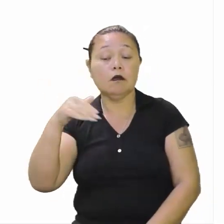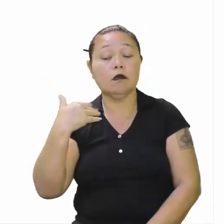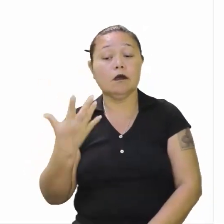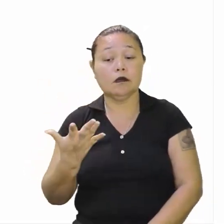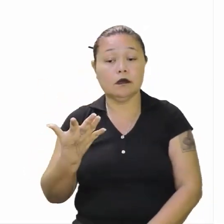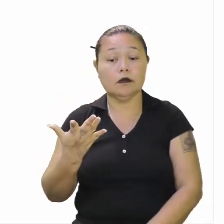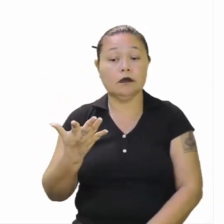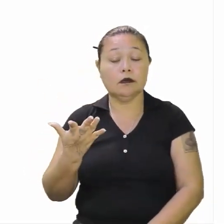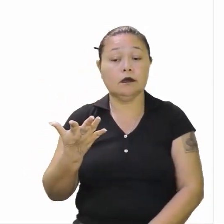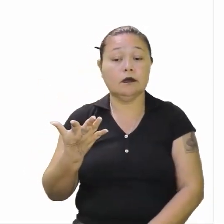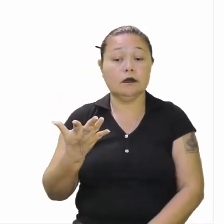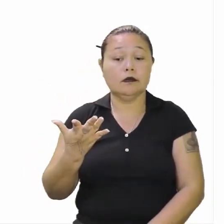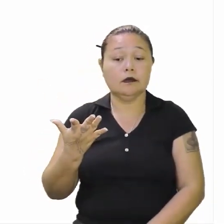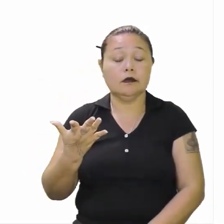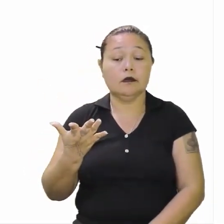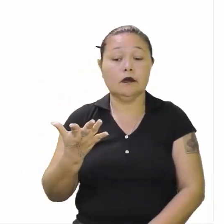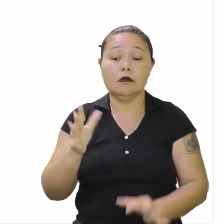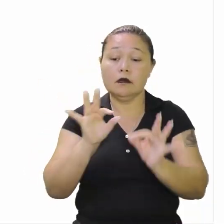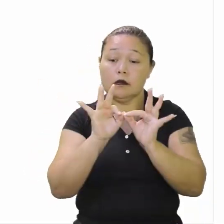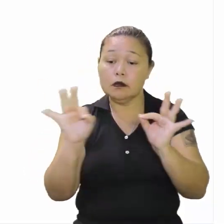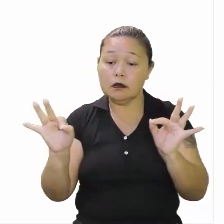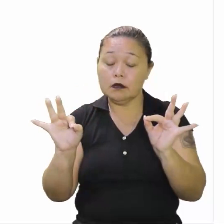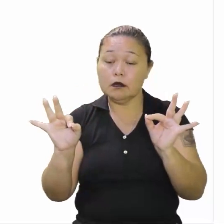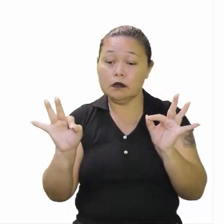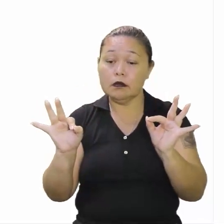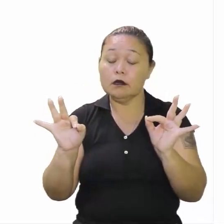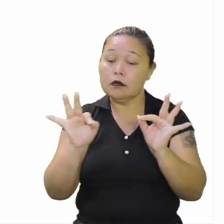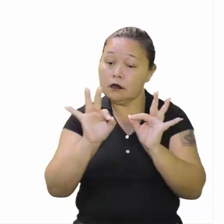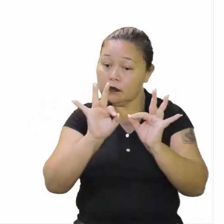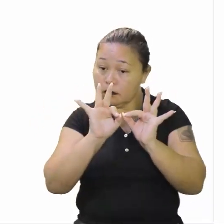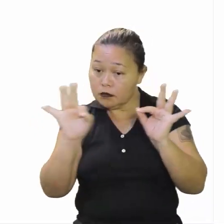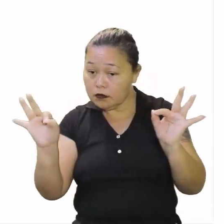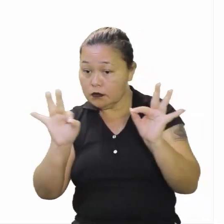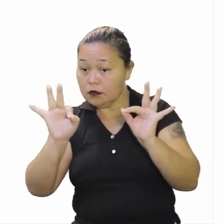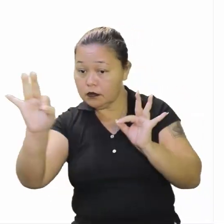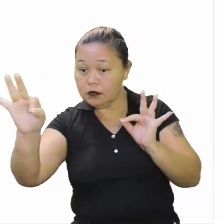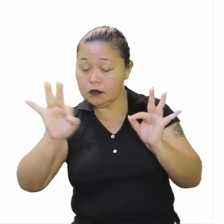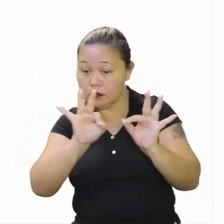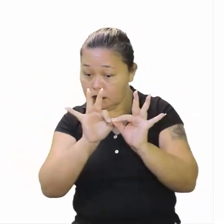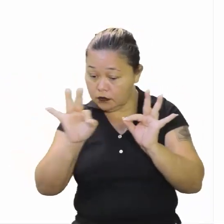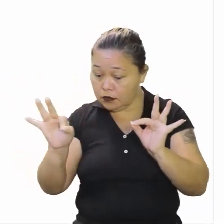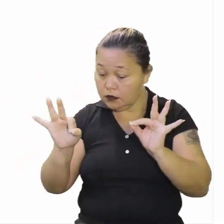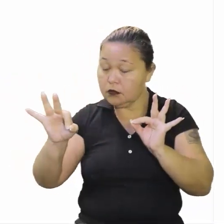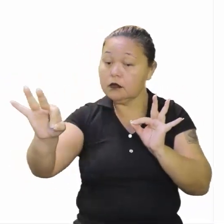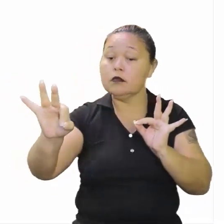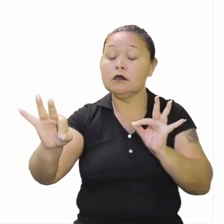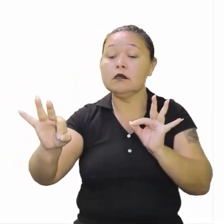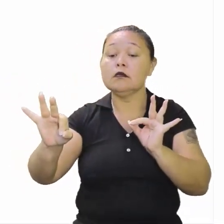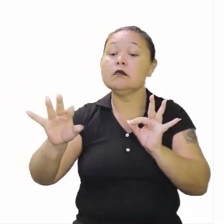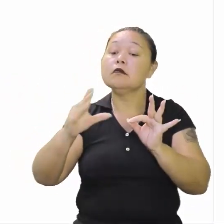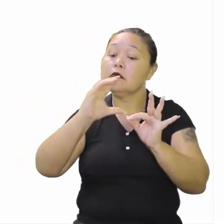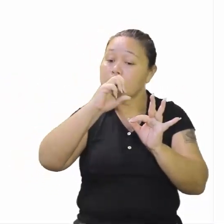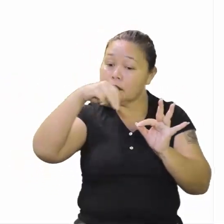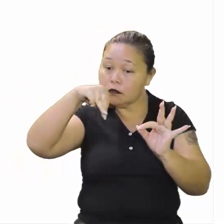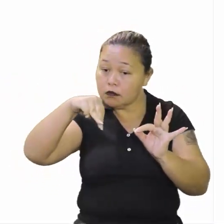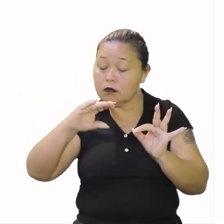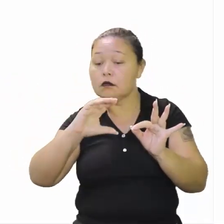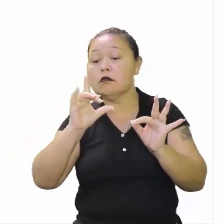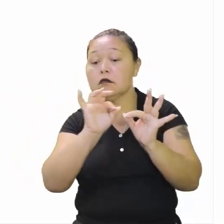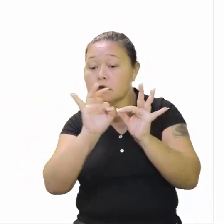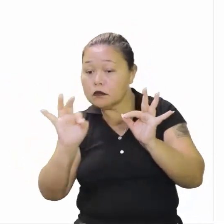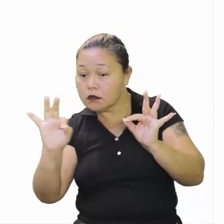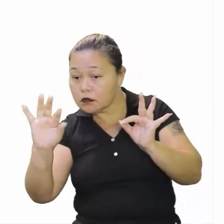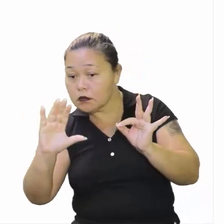aborda, comprimento vezes comprimento, digamos assim, as dimensões. Centímetro vezes centímetro, então você tem